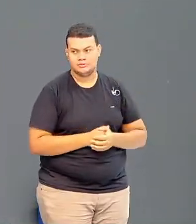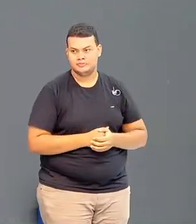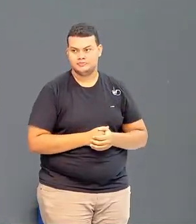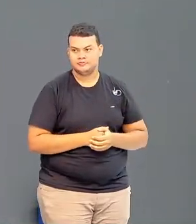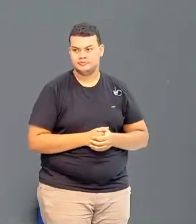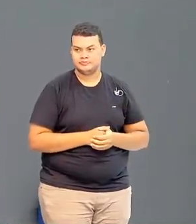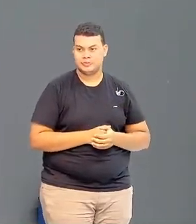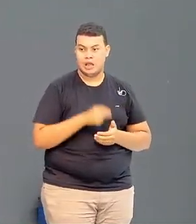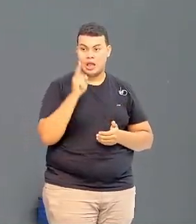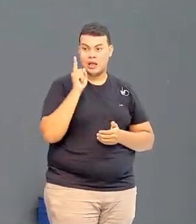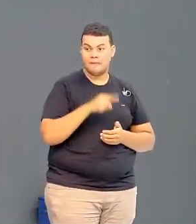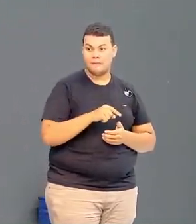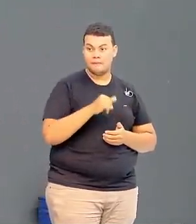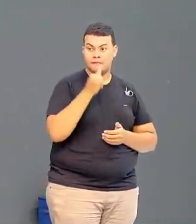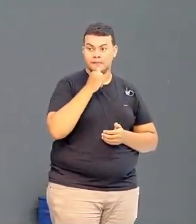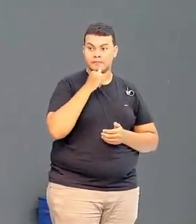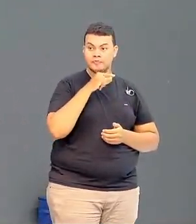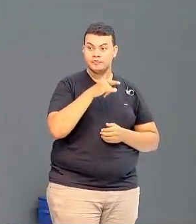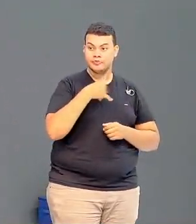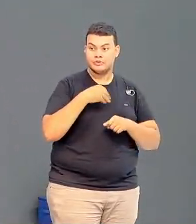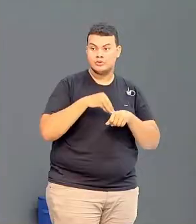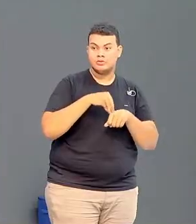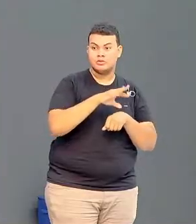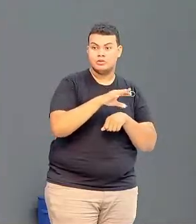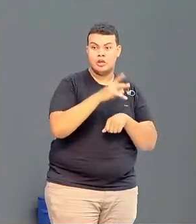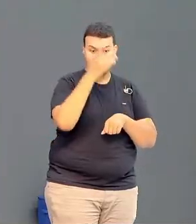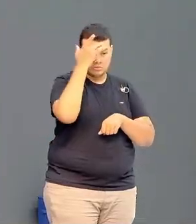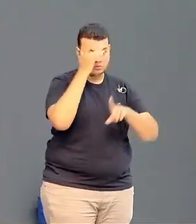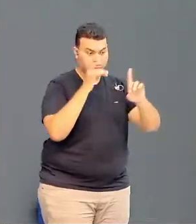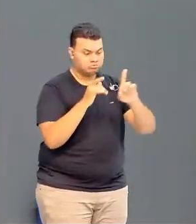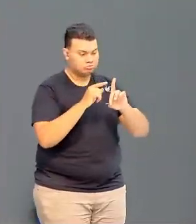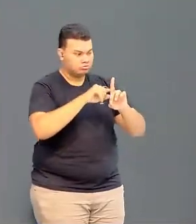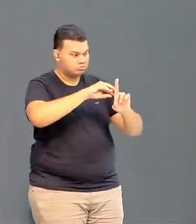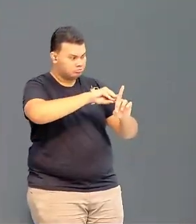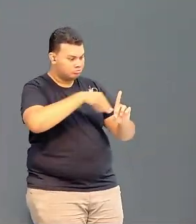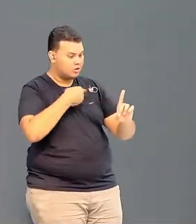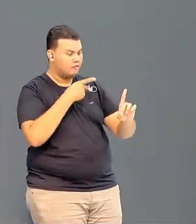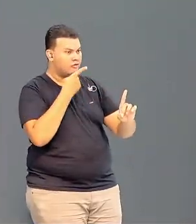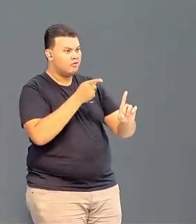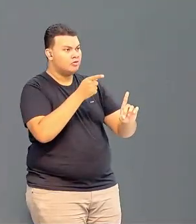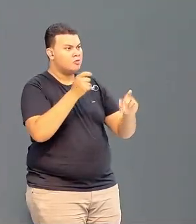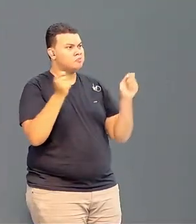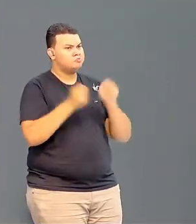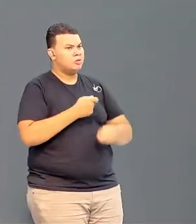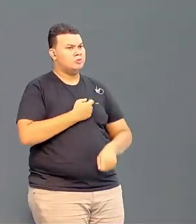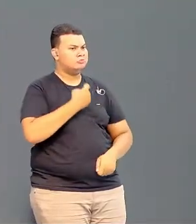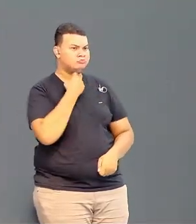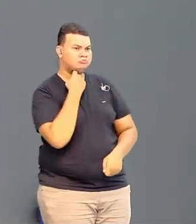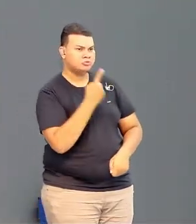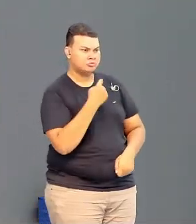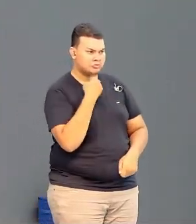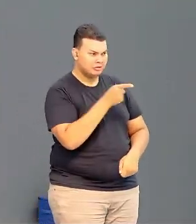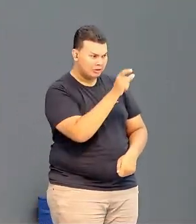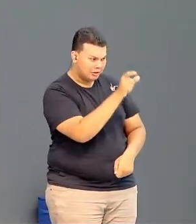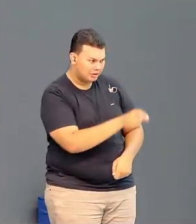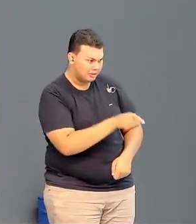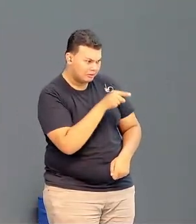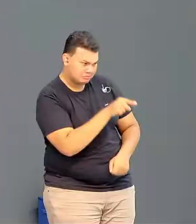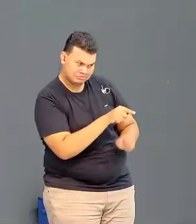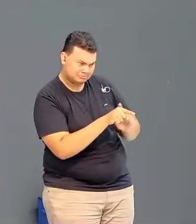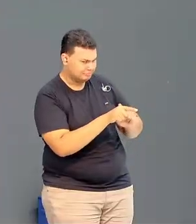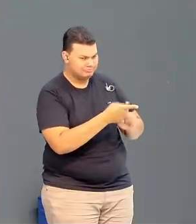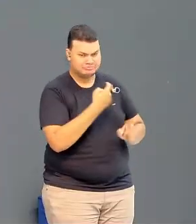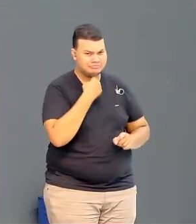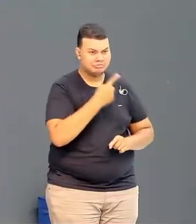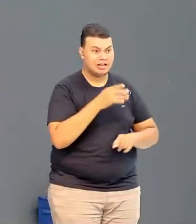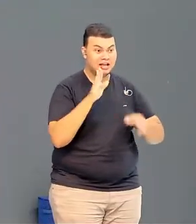É aquilo que você ouviu dizendo que você não ia conseguir ir para lugar nenhum. Ah, desse jeito assim? E quem fez isso,